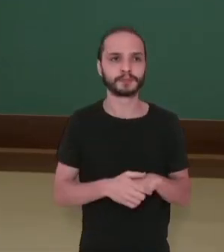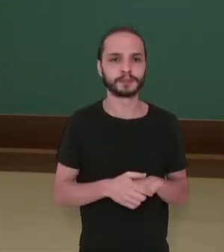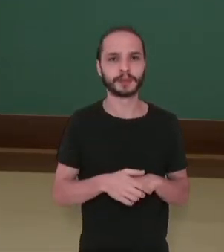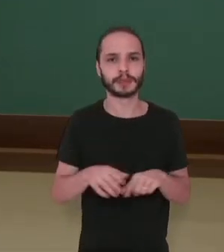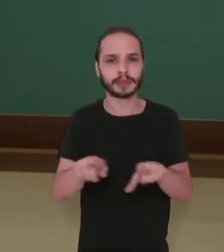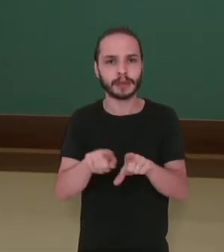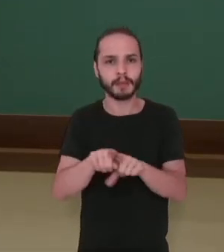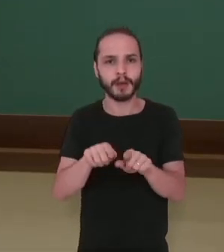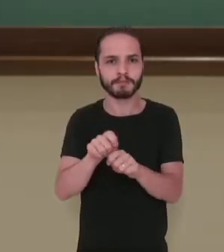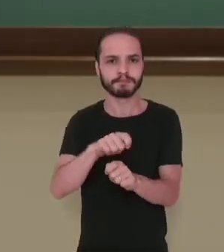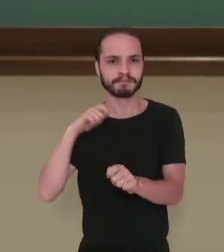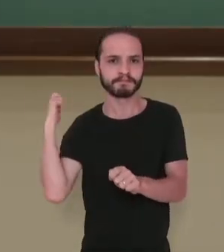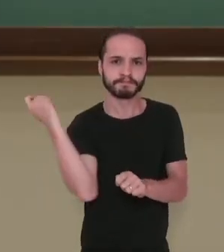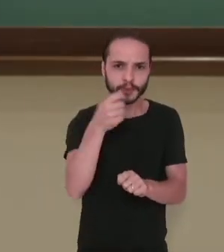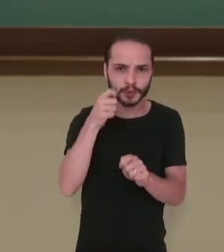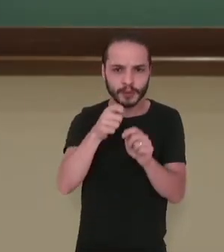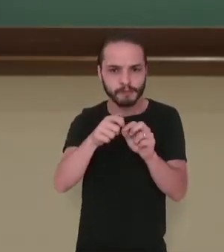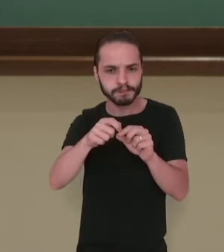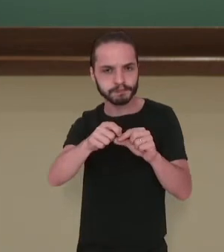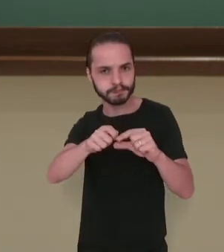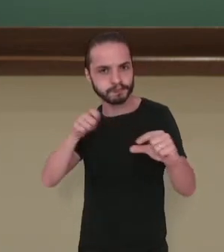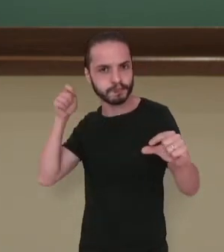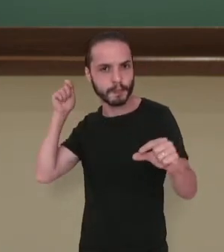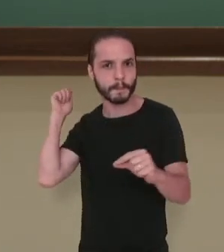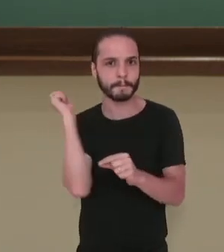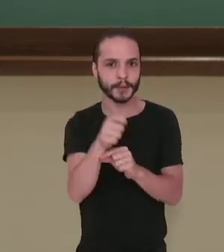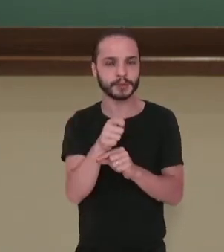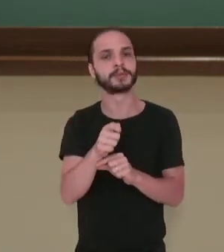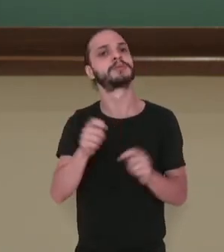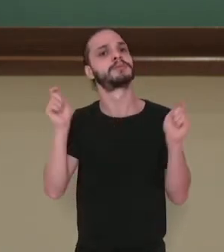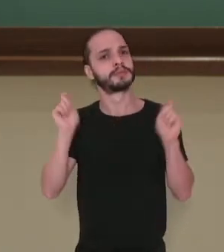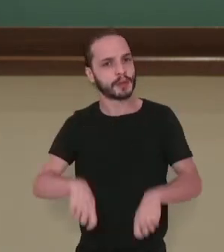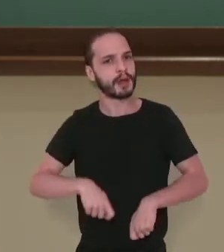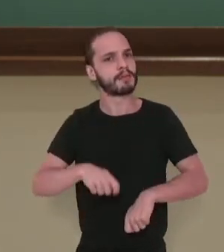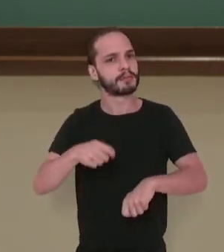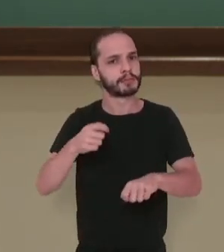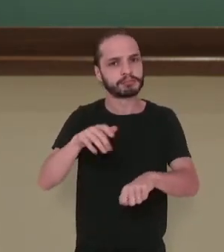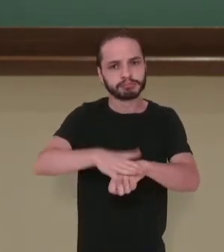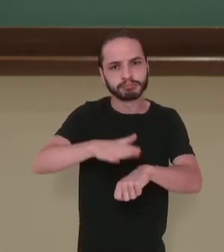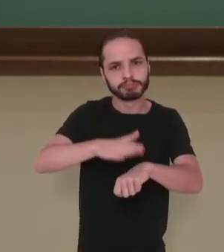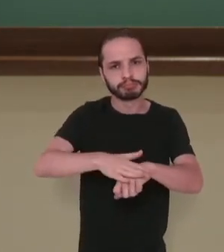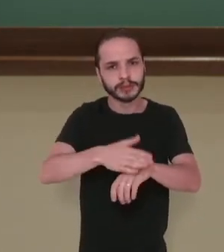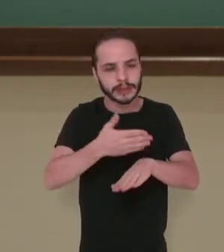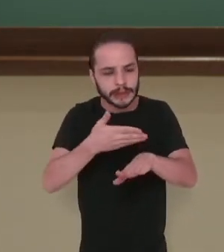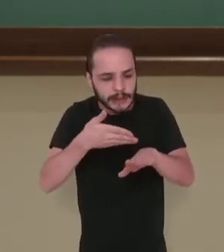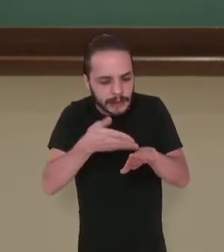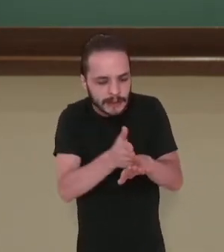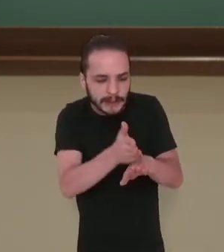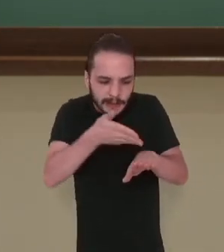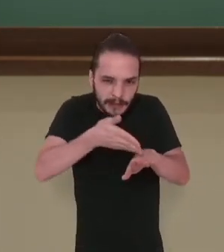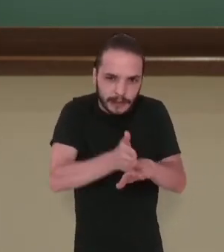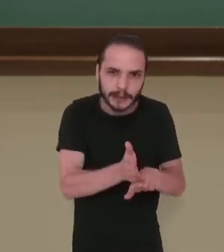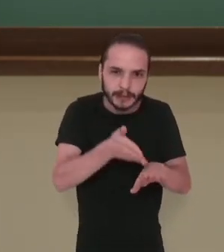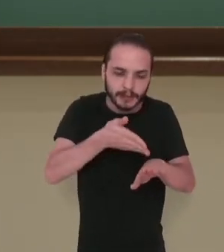Então eles já tinham uma técnica que sabiam fazer ferramentas de caça mais